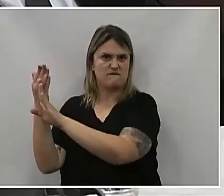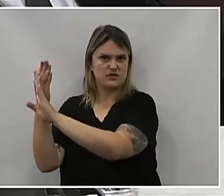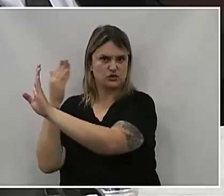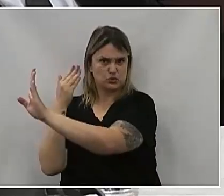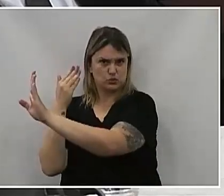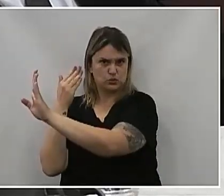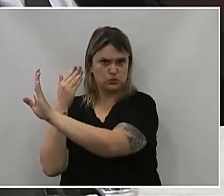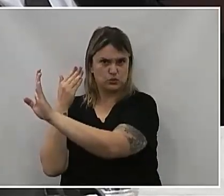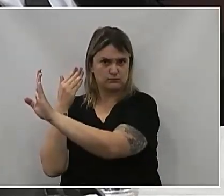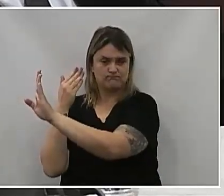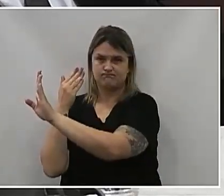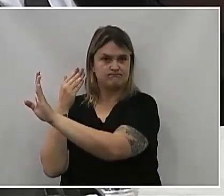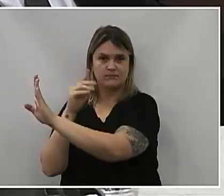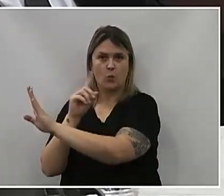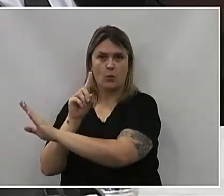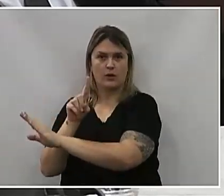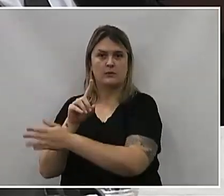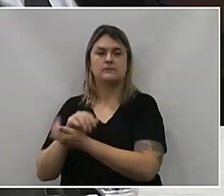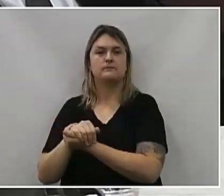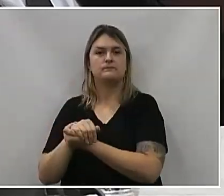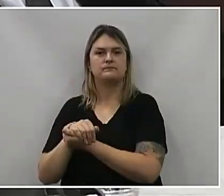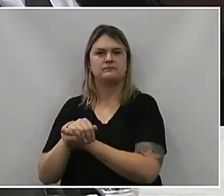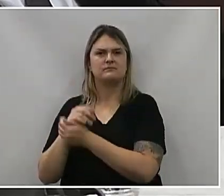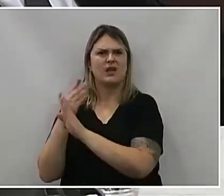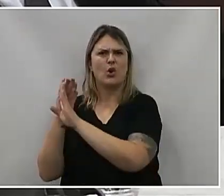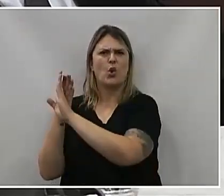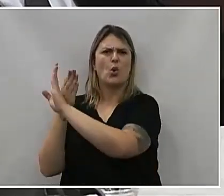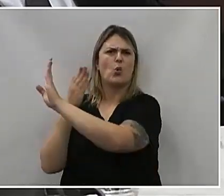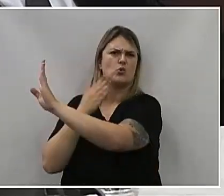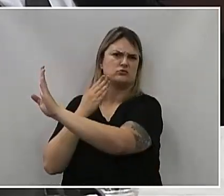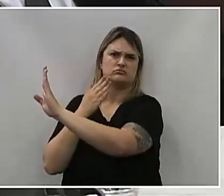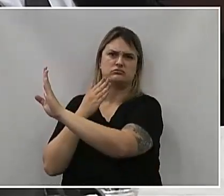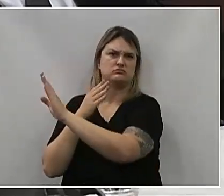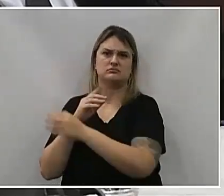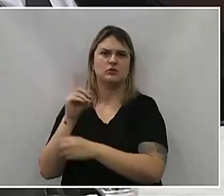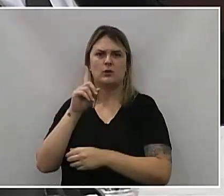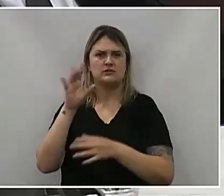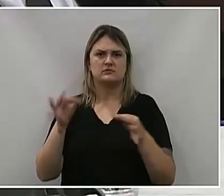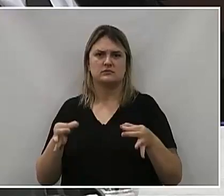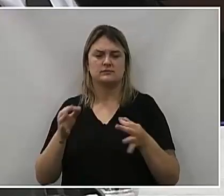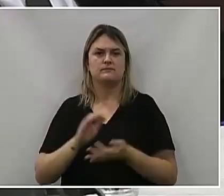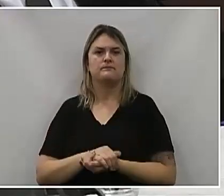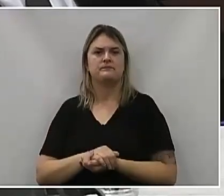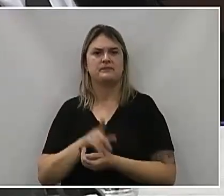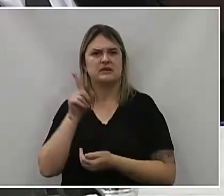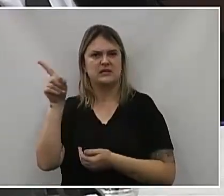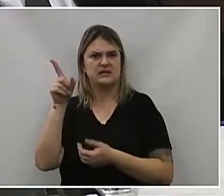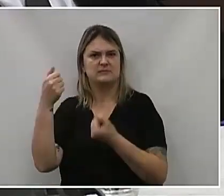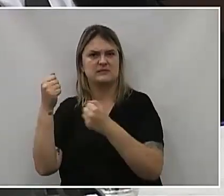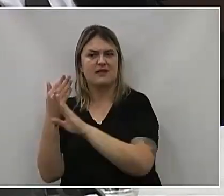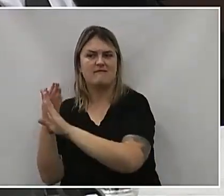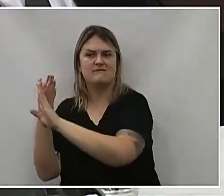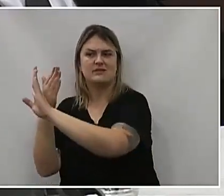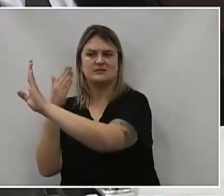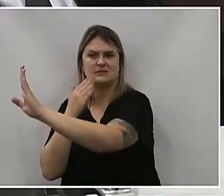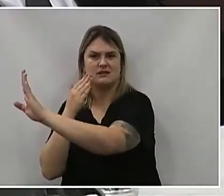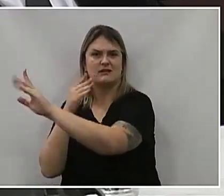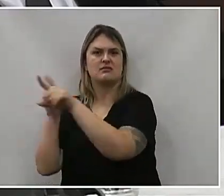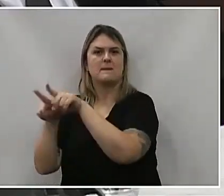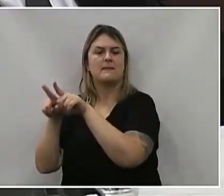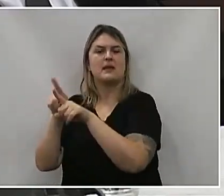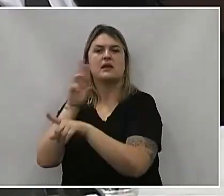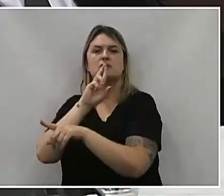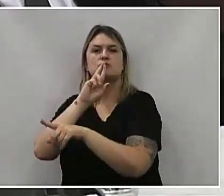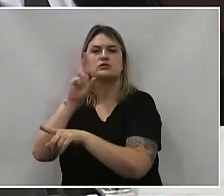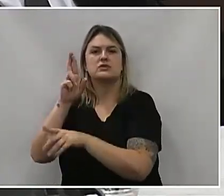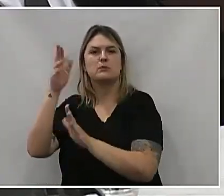afastado. Mas não é. E está longe de ser. Ele deveria ter sido afastado e